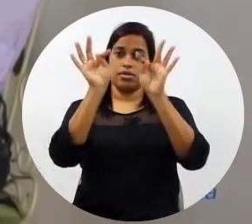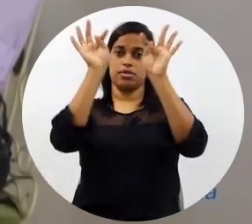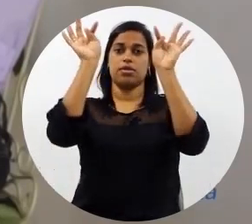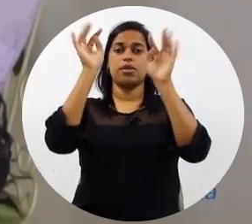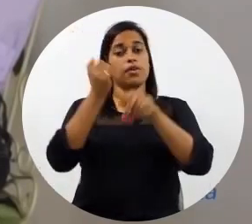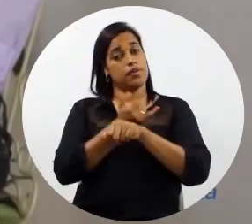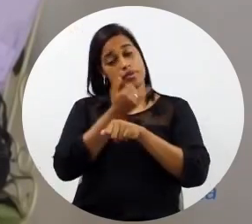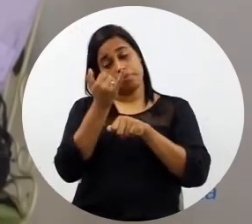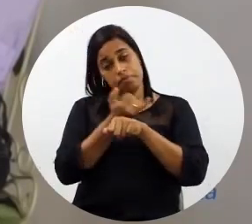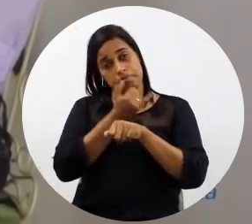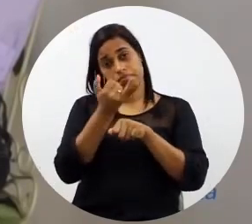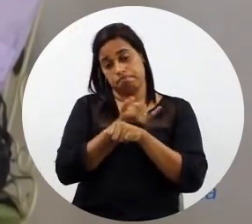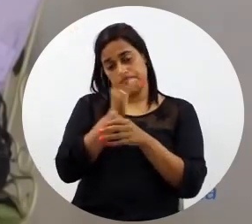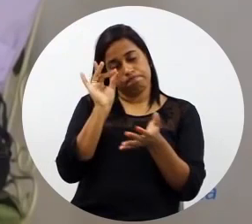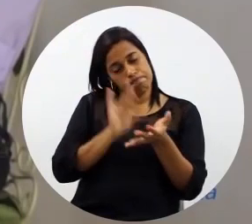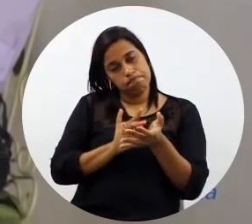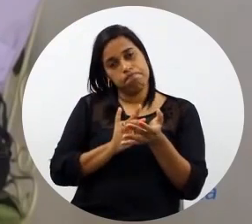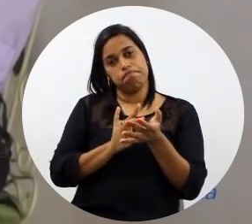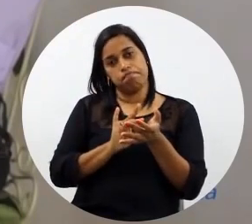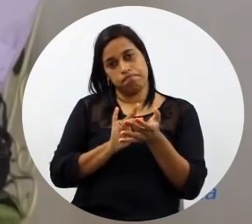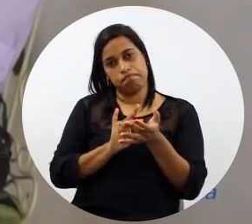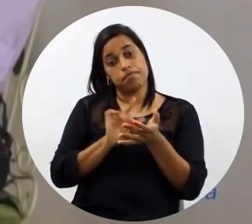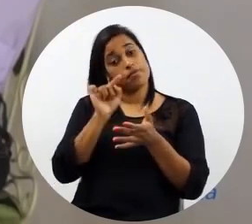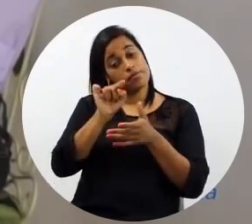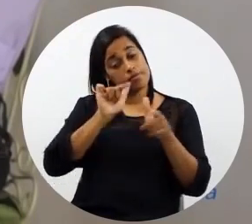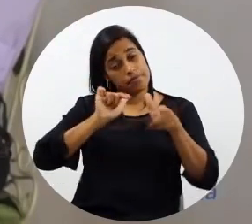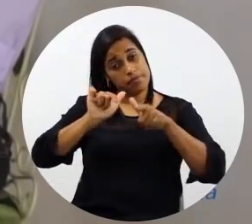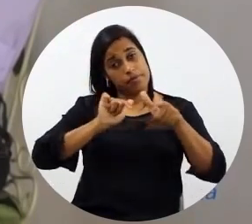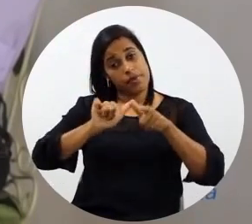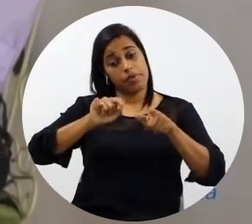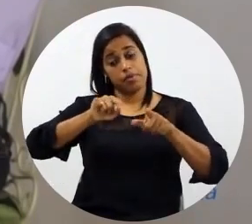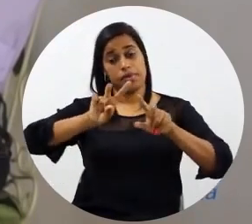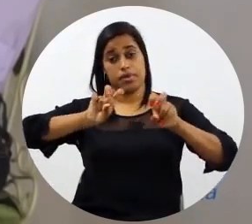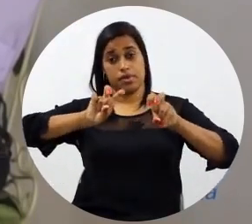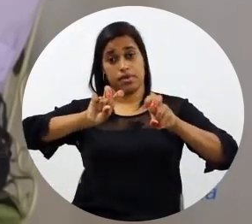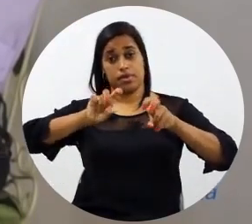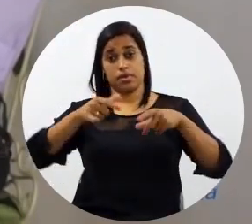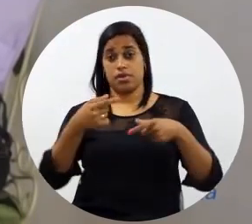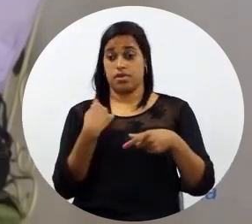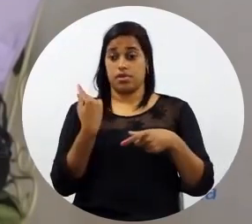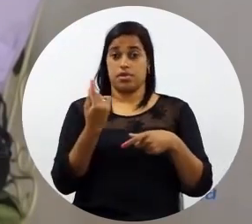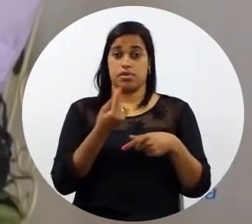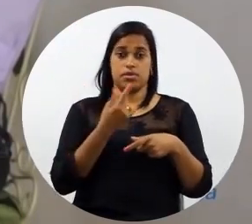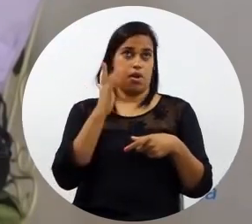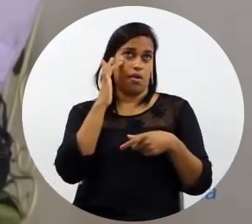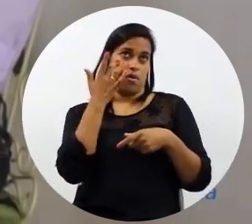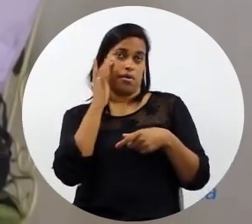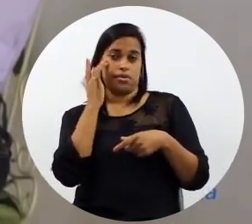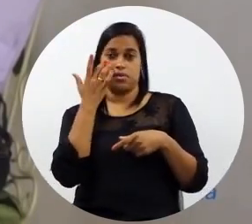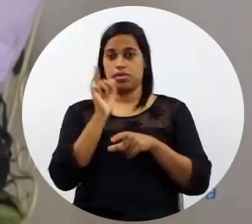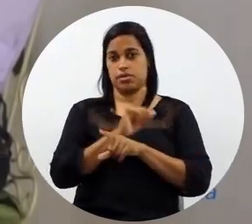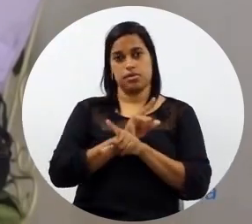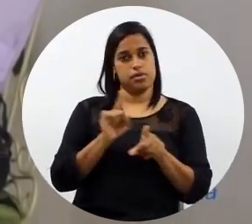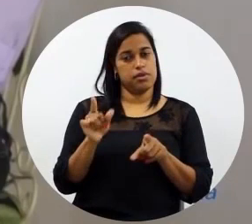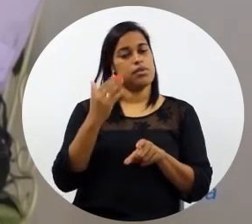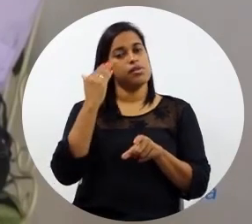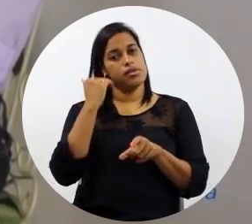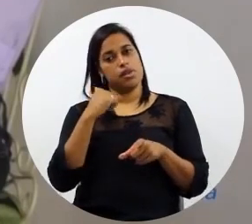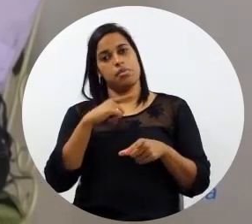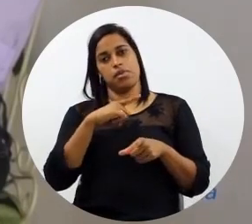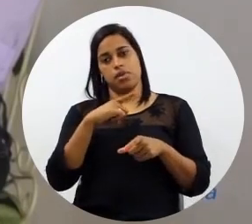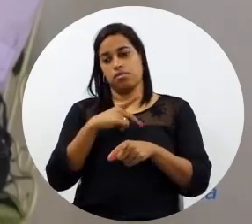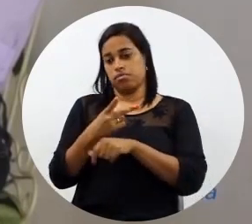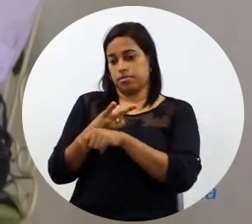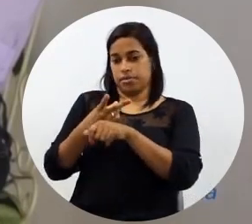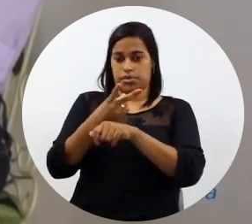São ferramentas muito eficazes para você trabalhar essa questão. Então não é só no eu acho, não. Além, a gente sabe que você tem que ter uma